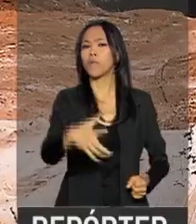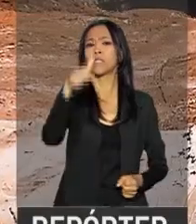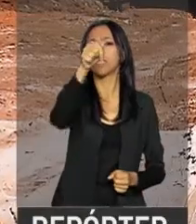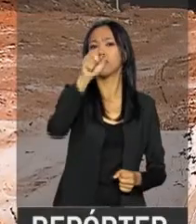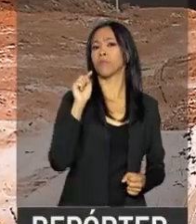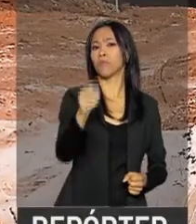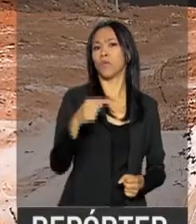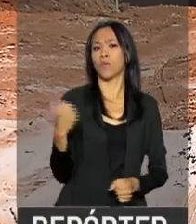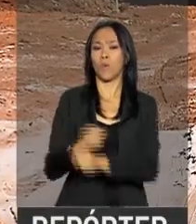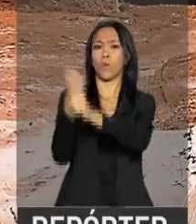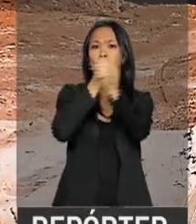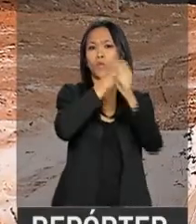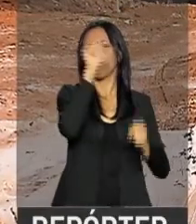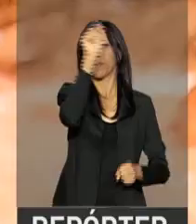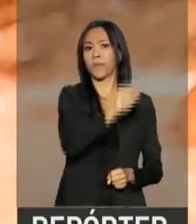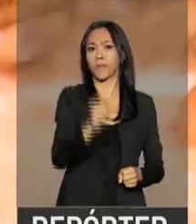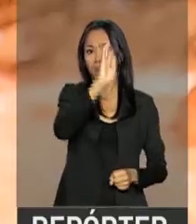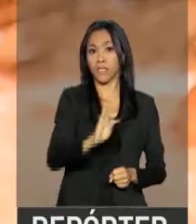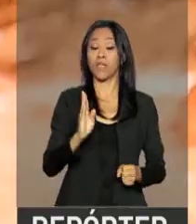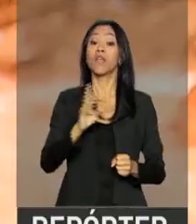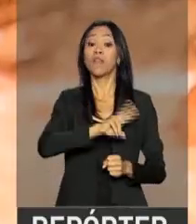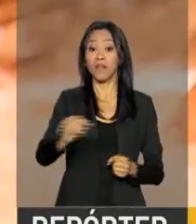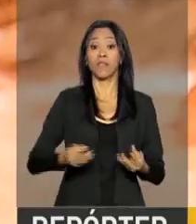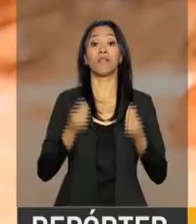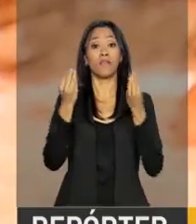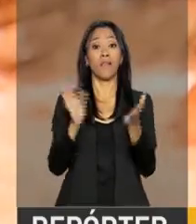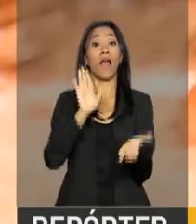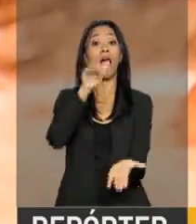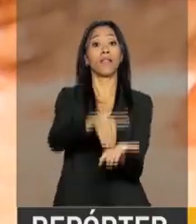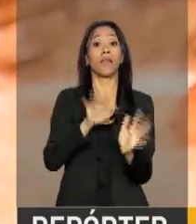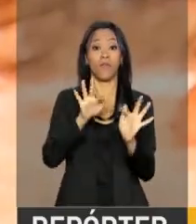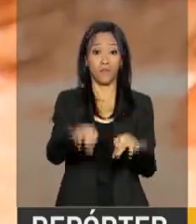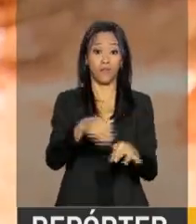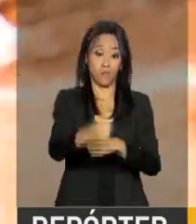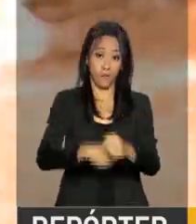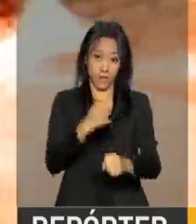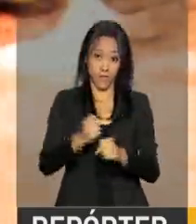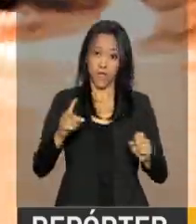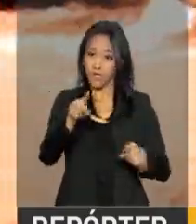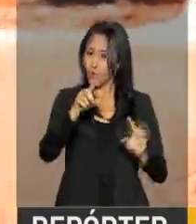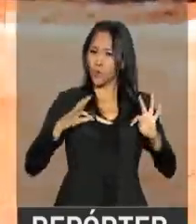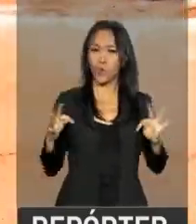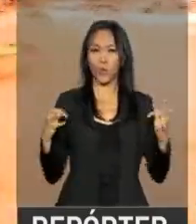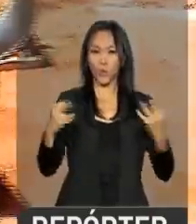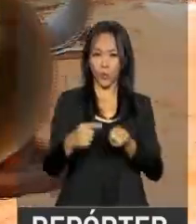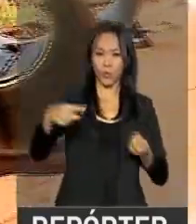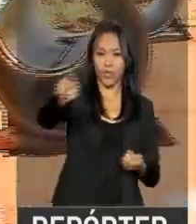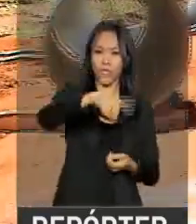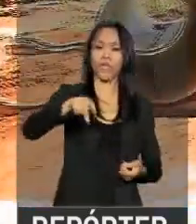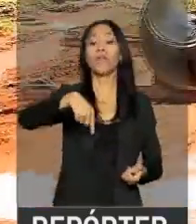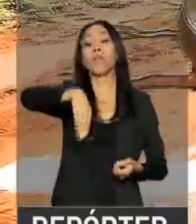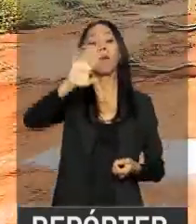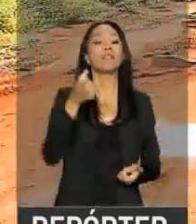e vai ser entregue até o final do ano assim que entrar em operação todo esse sistema vai gerar quase seis mil litros